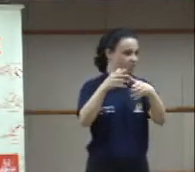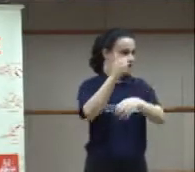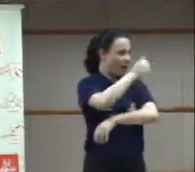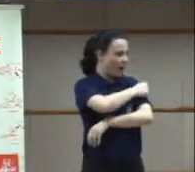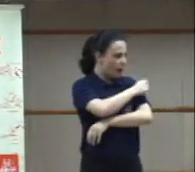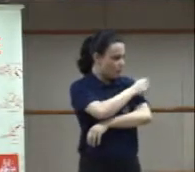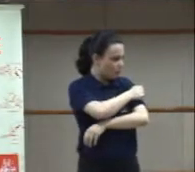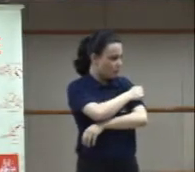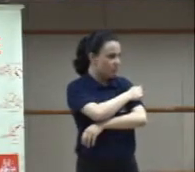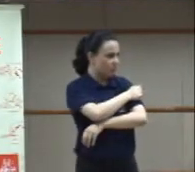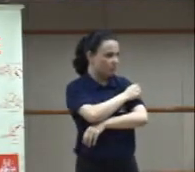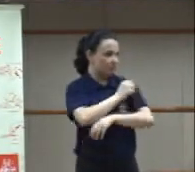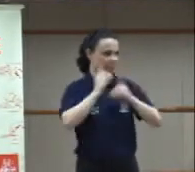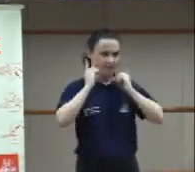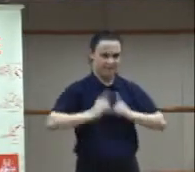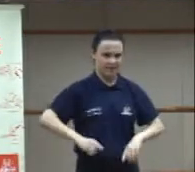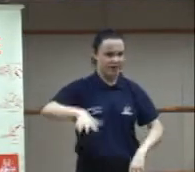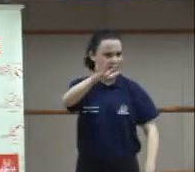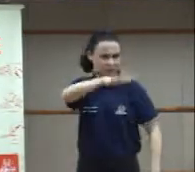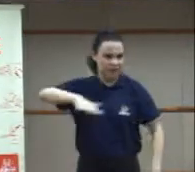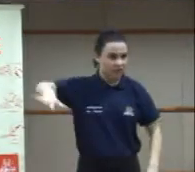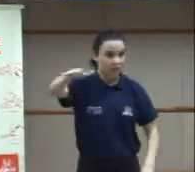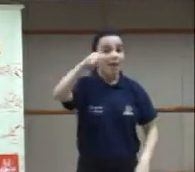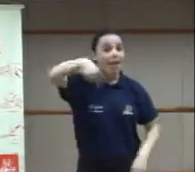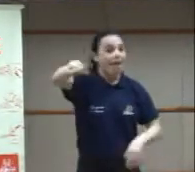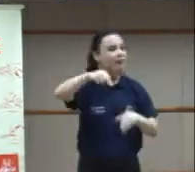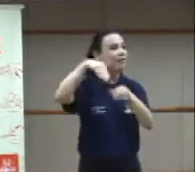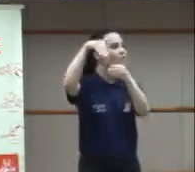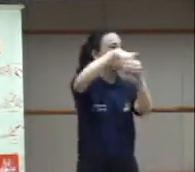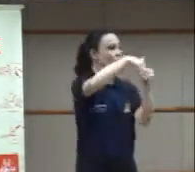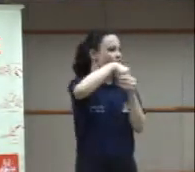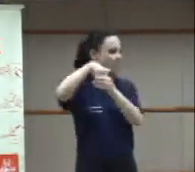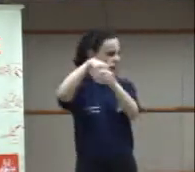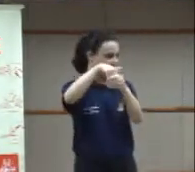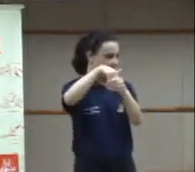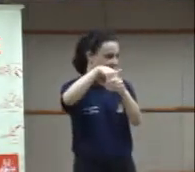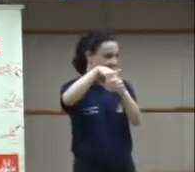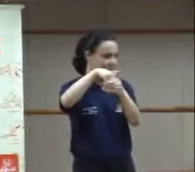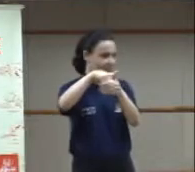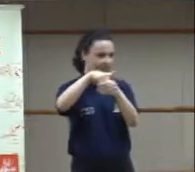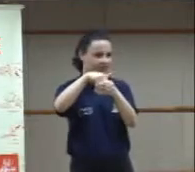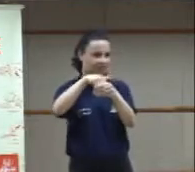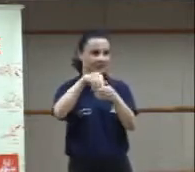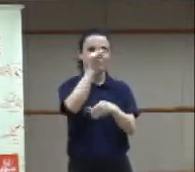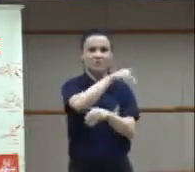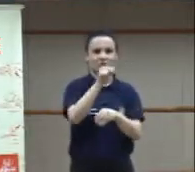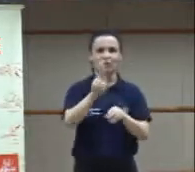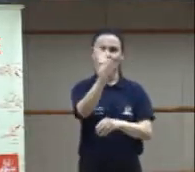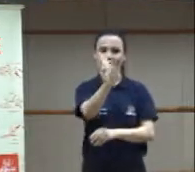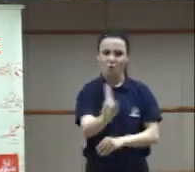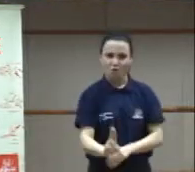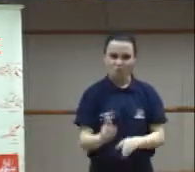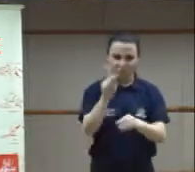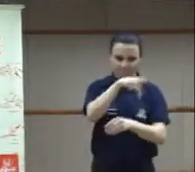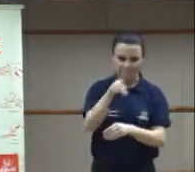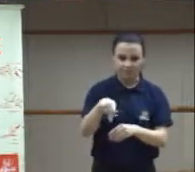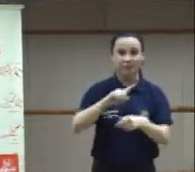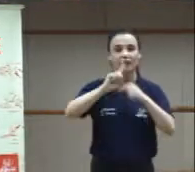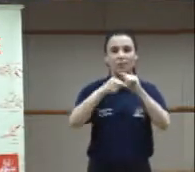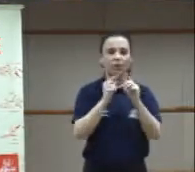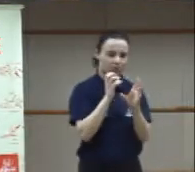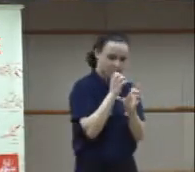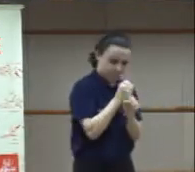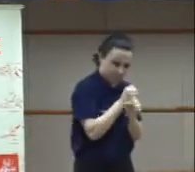votam. Eles votam nos professores que trabalharam com eles em todas as turmas. E aí é feita a média aritmética